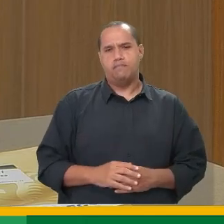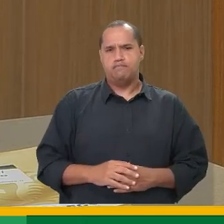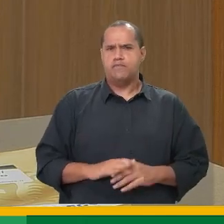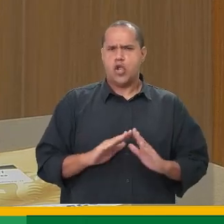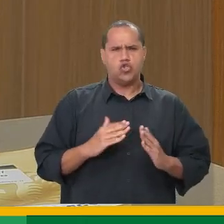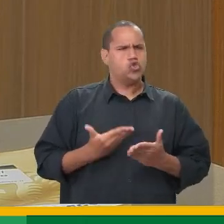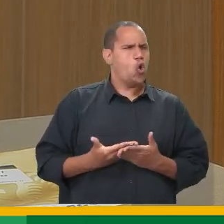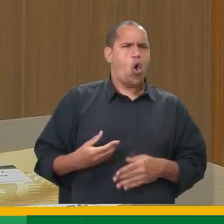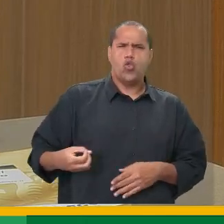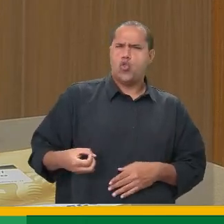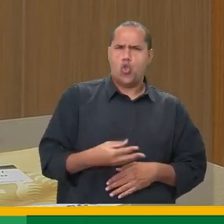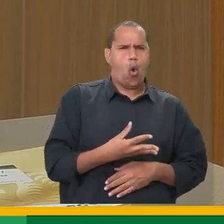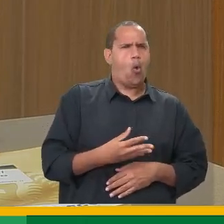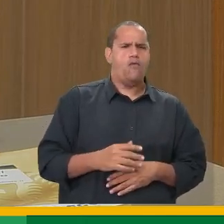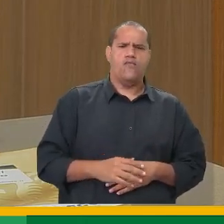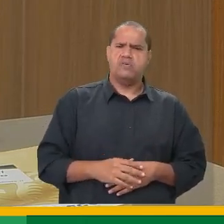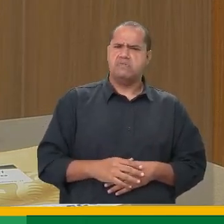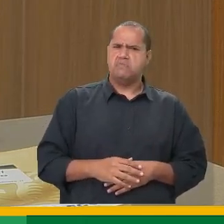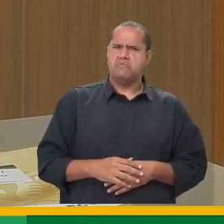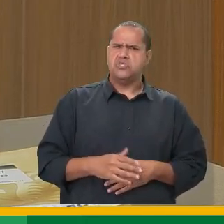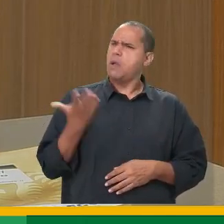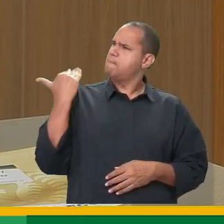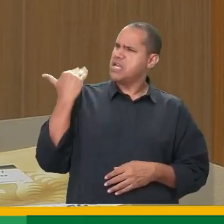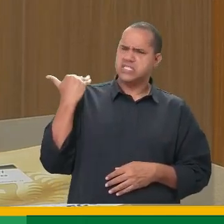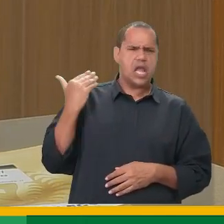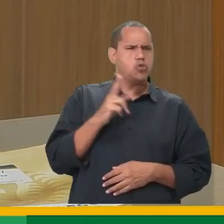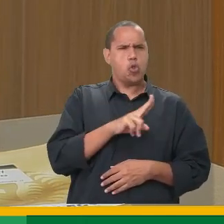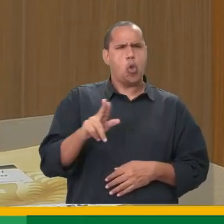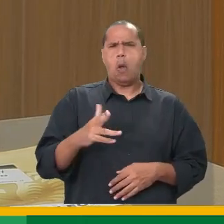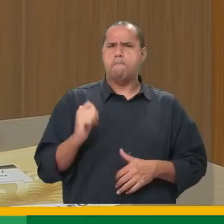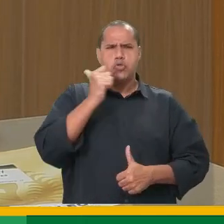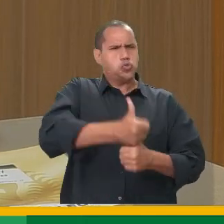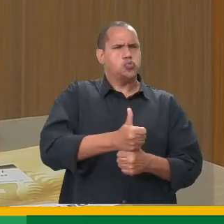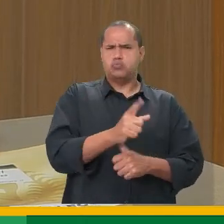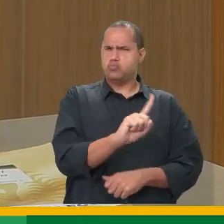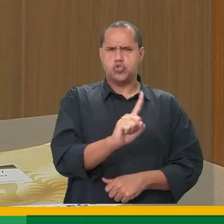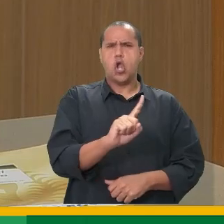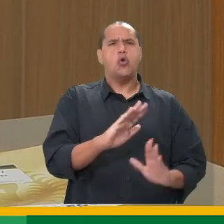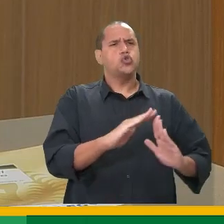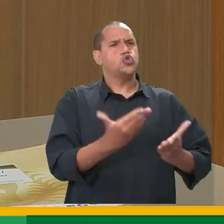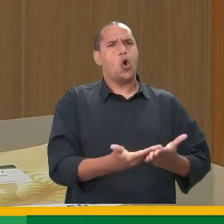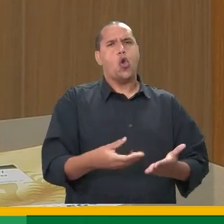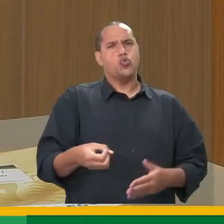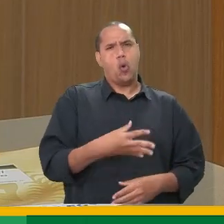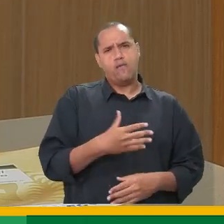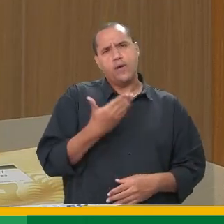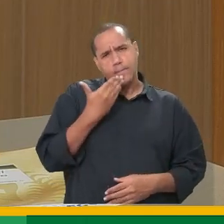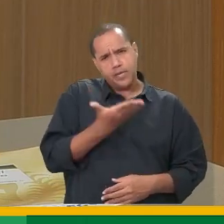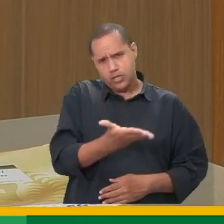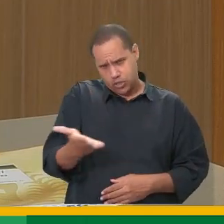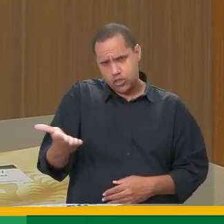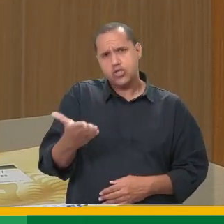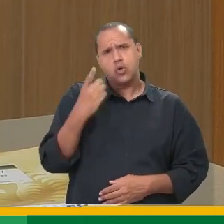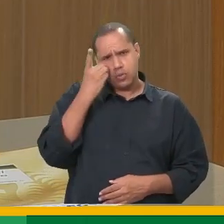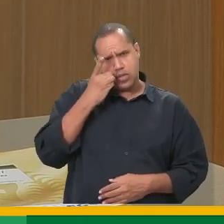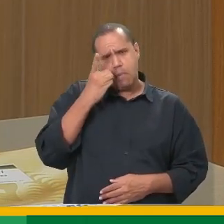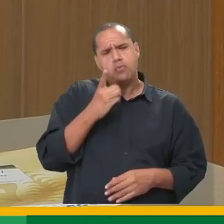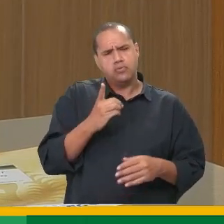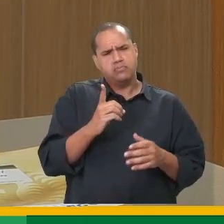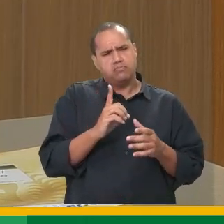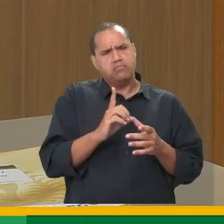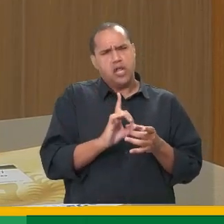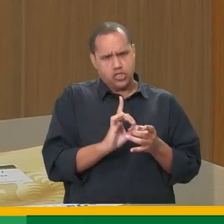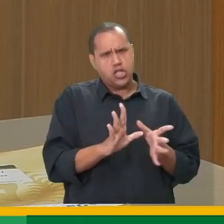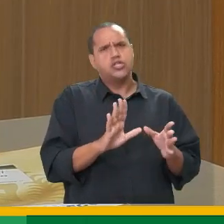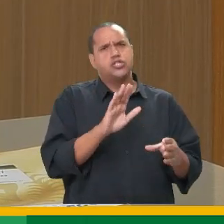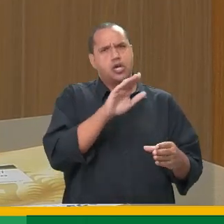construída não foi tirado nenhum outro nome substituído Então eu queria pedir aos senhores deputados que deixassem que o